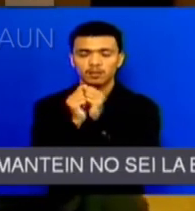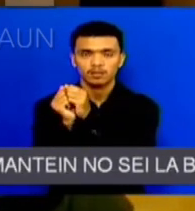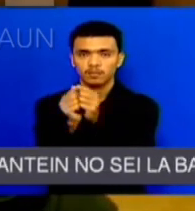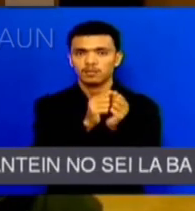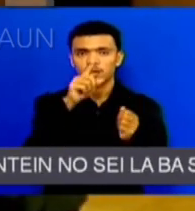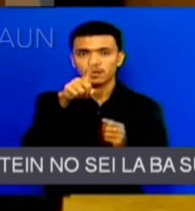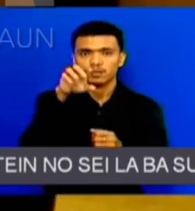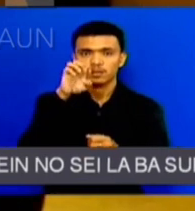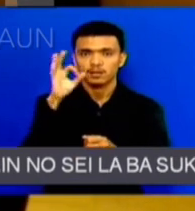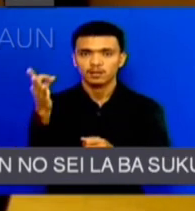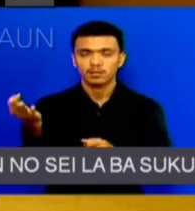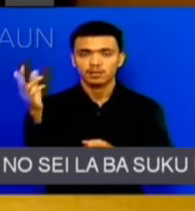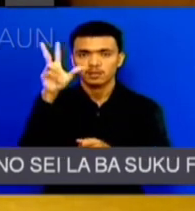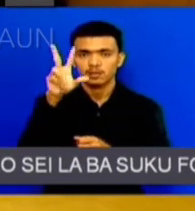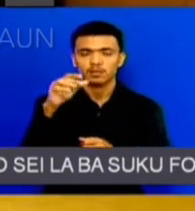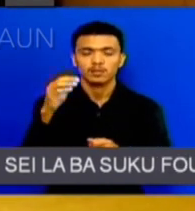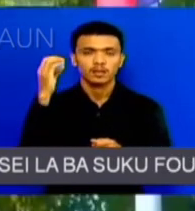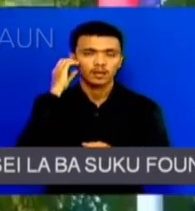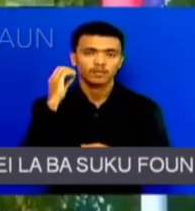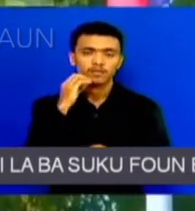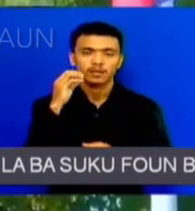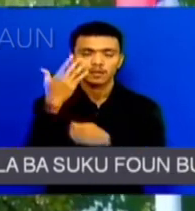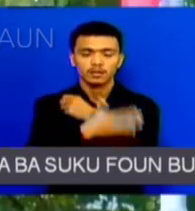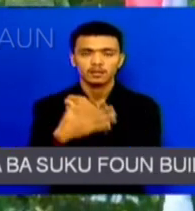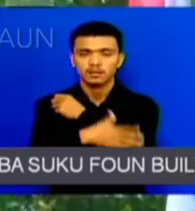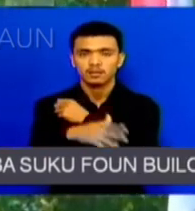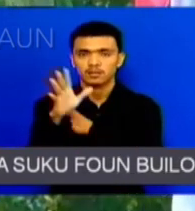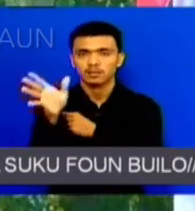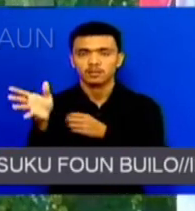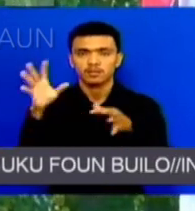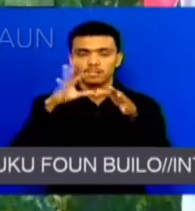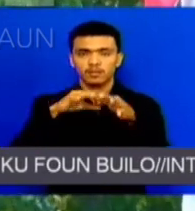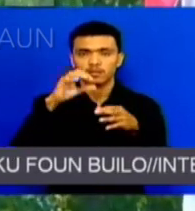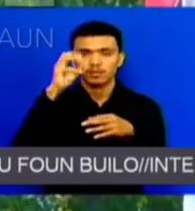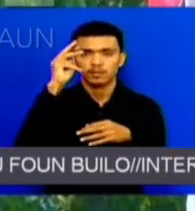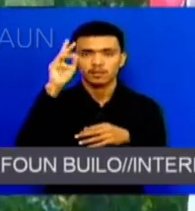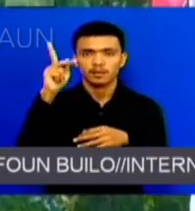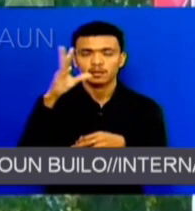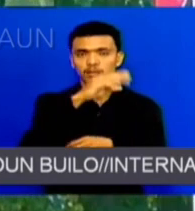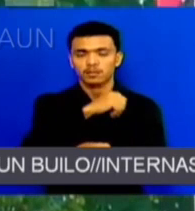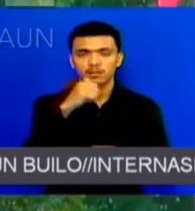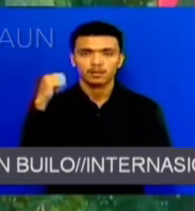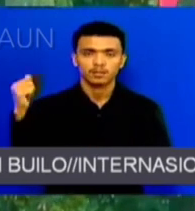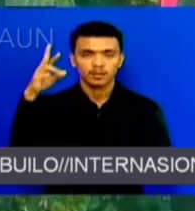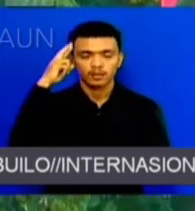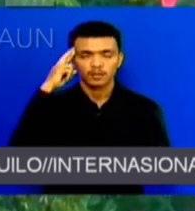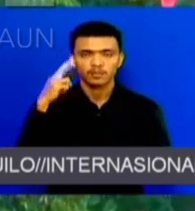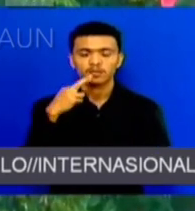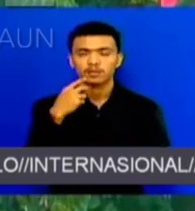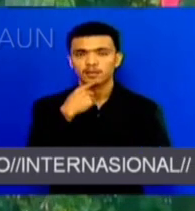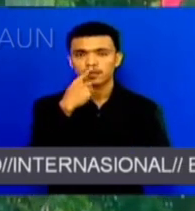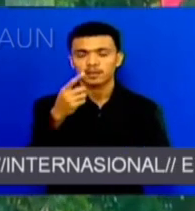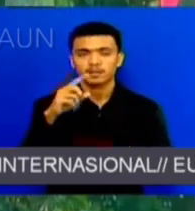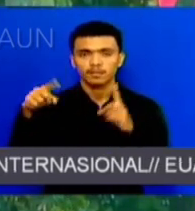Sienulu Racentolo, região África e nação Libanulo. Membro da OMK no Selutan. Ramos Horta reforça.